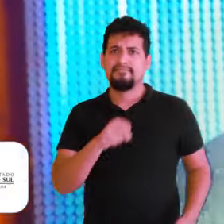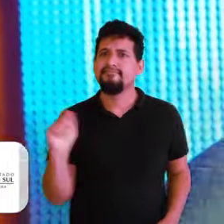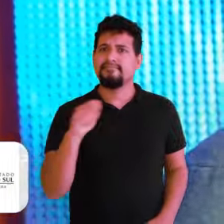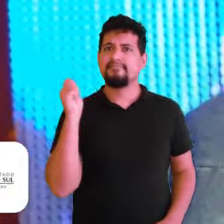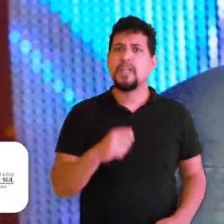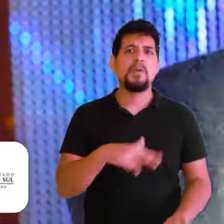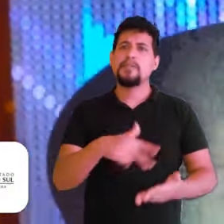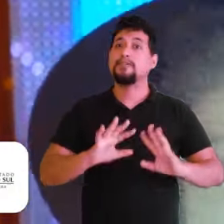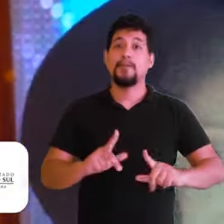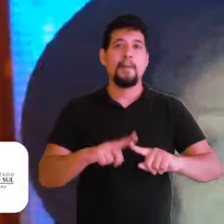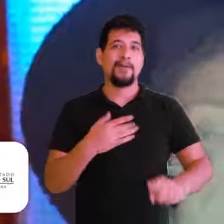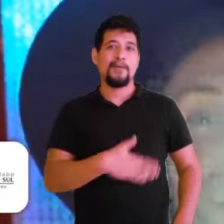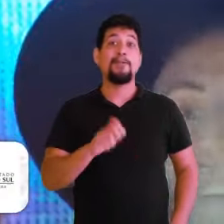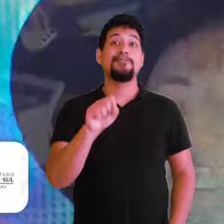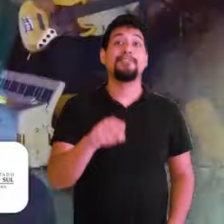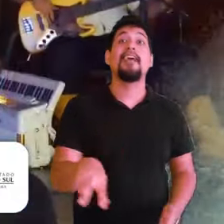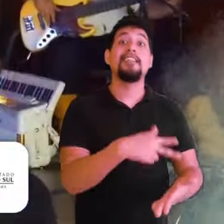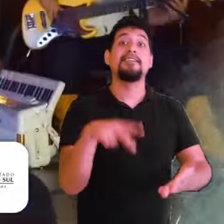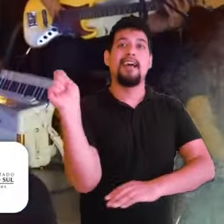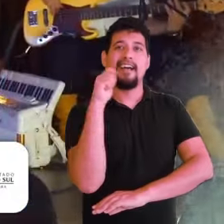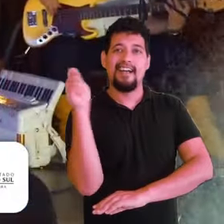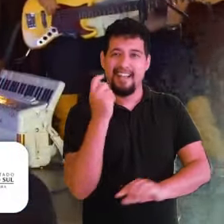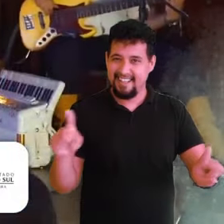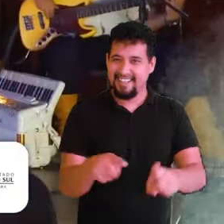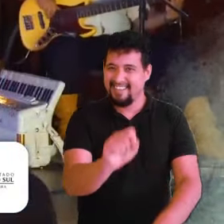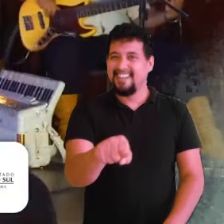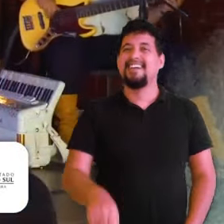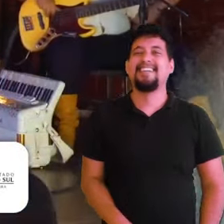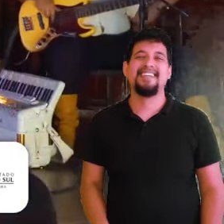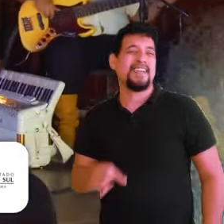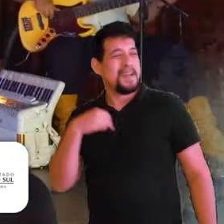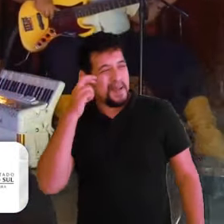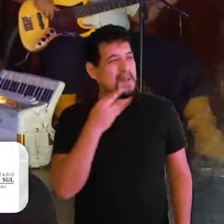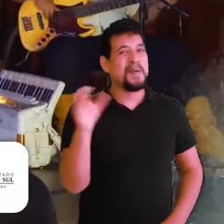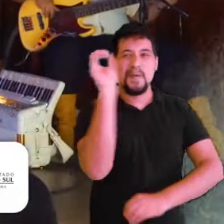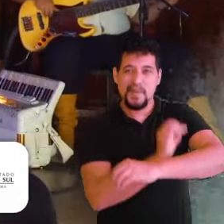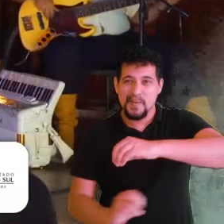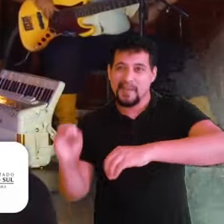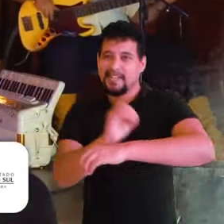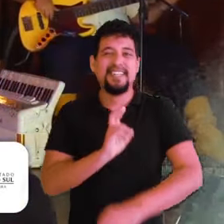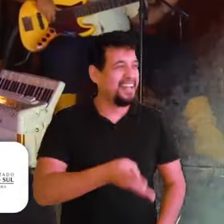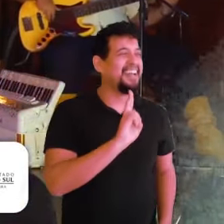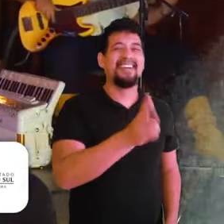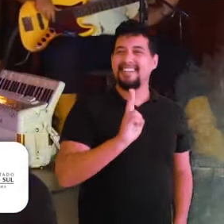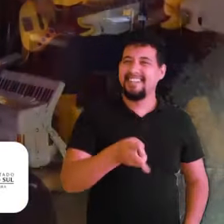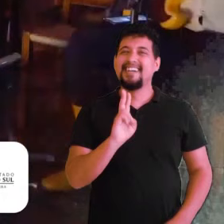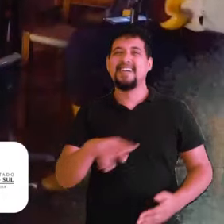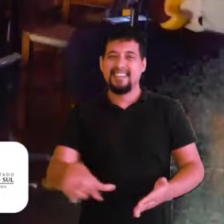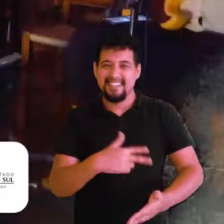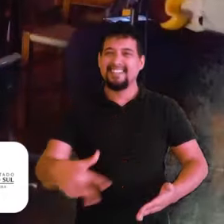me ver de dançar, valeiro. Roda morena a noite inteira, roda morena no balanço da bandeira.